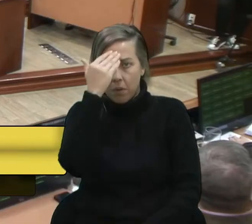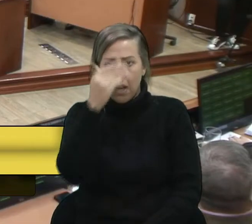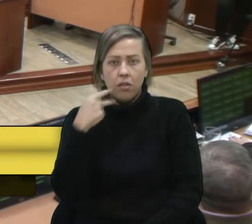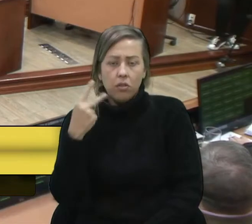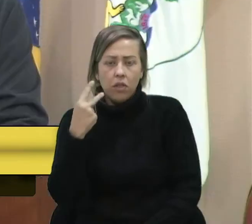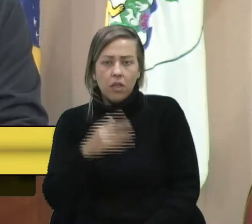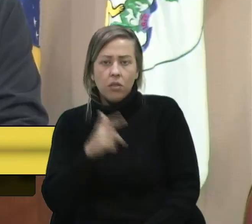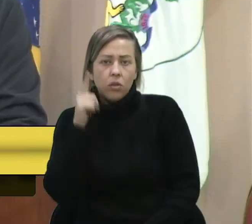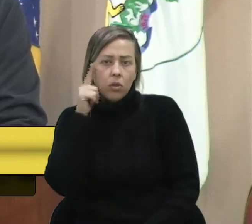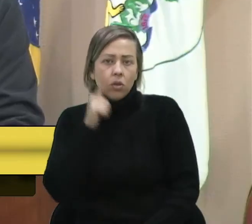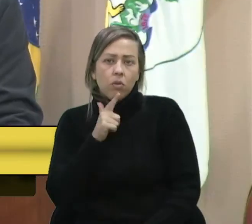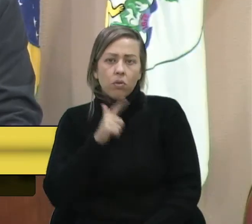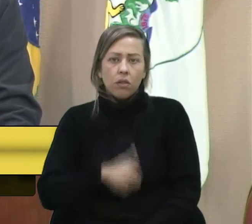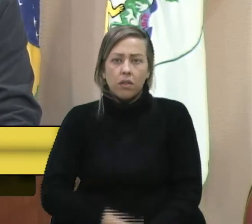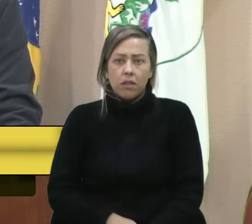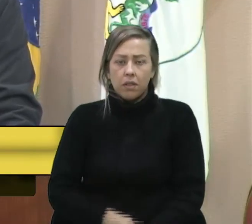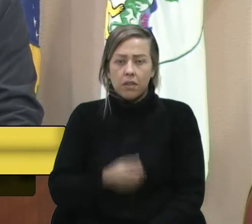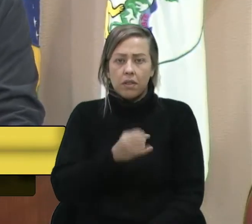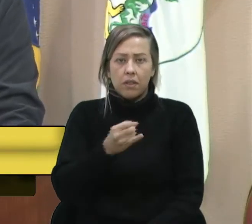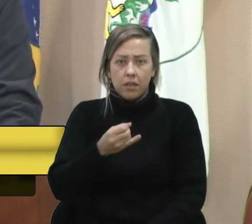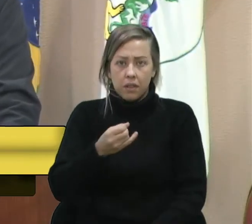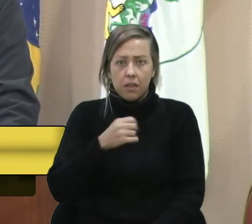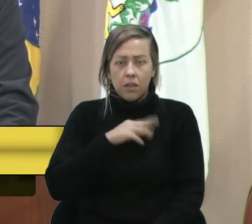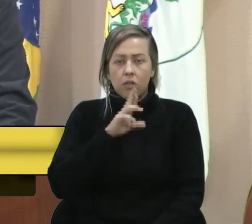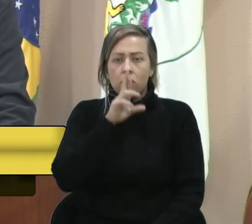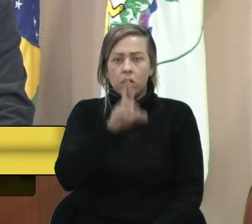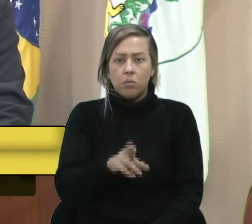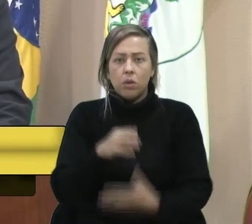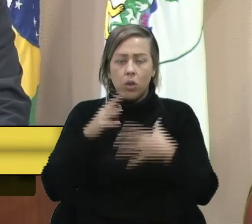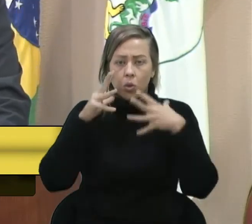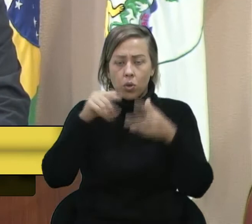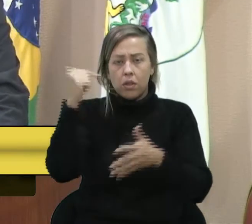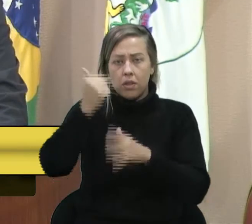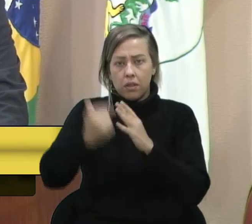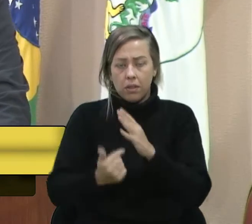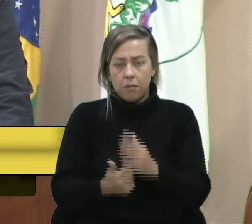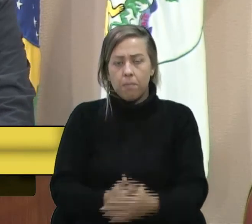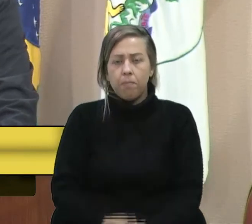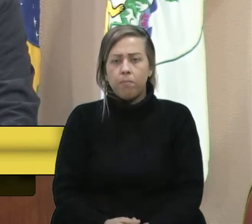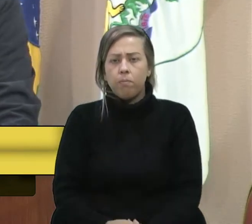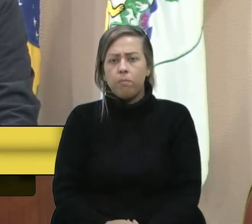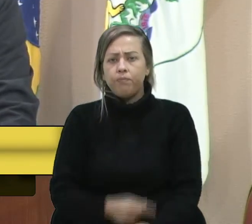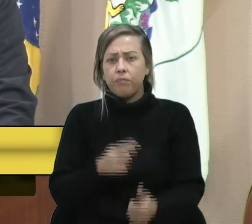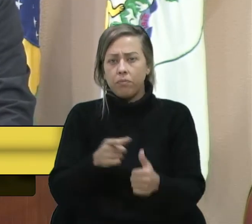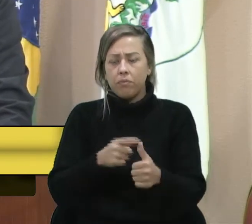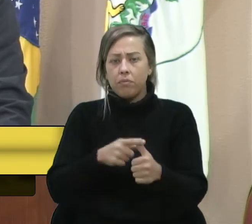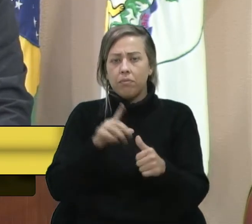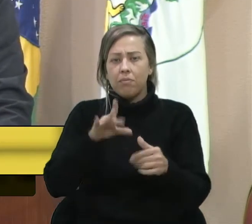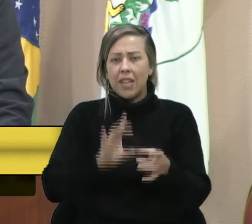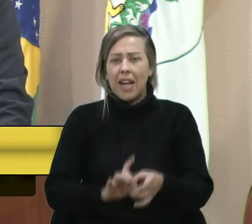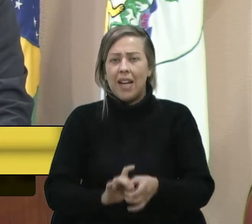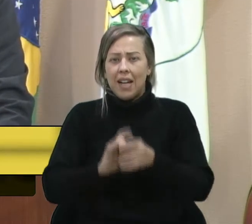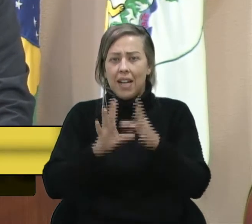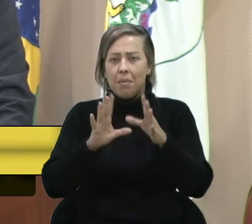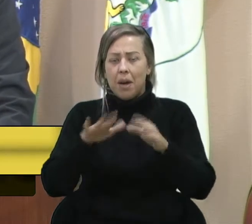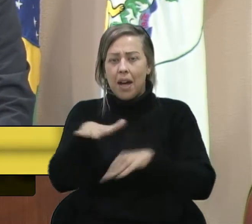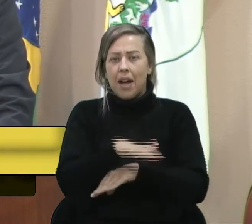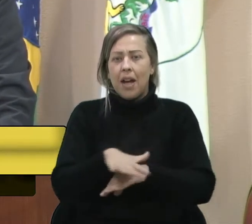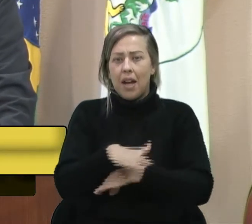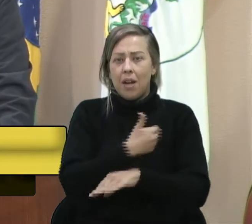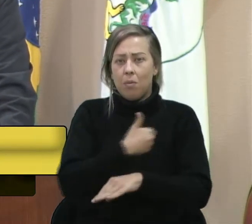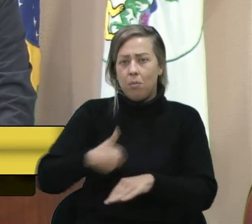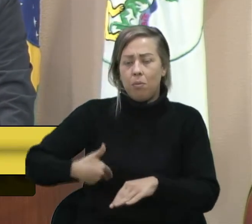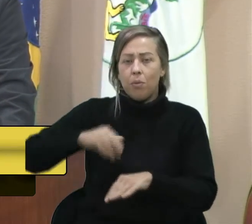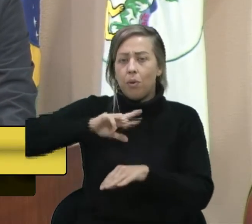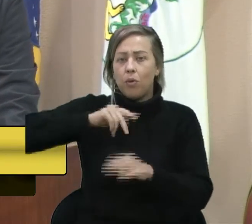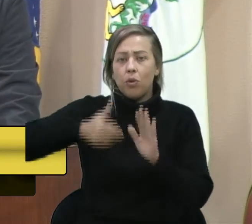aqui, se tu me permite, eu vou conseguir responder todos os teus questionamentos. Quando tu fala de setores liberais que defendem o setor público, eu não estou aqui